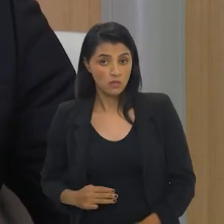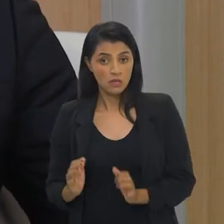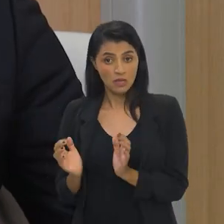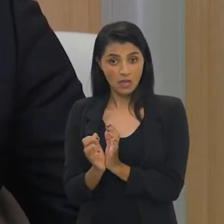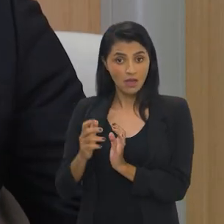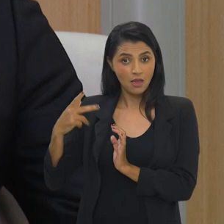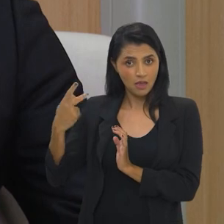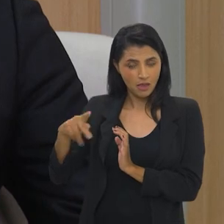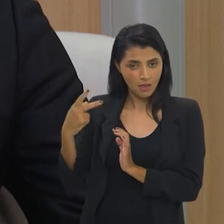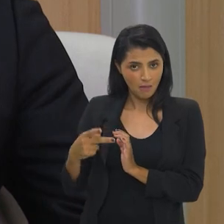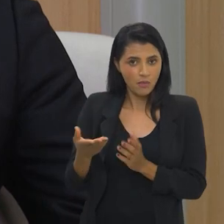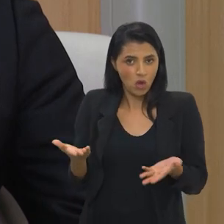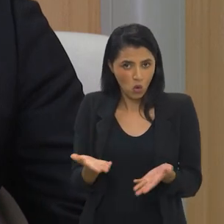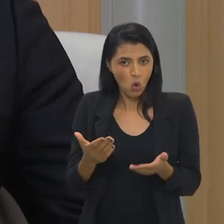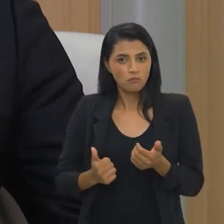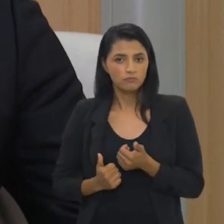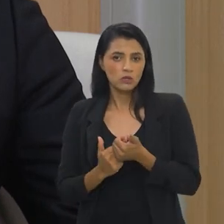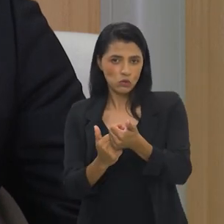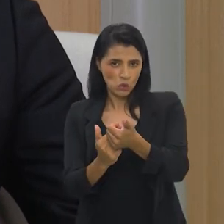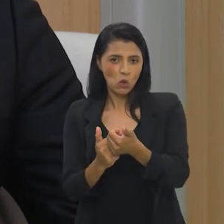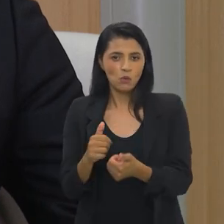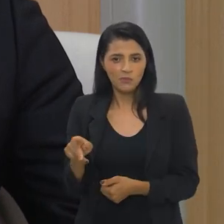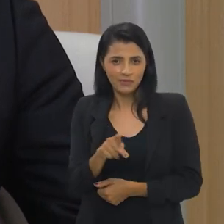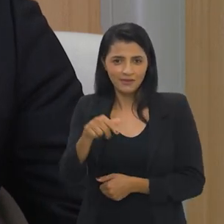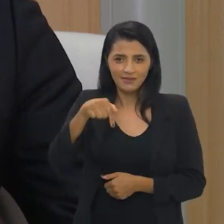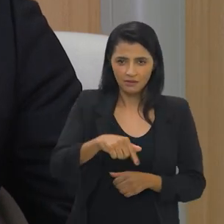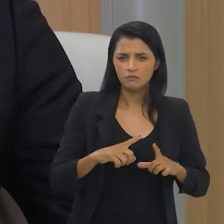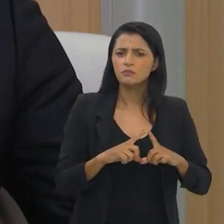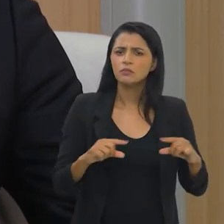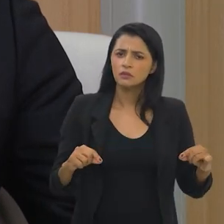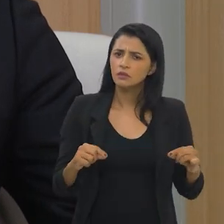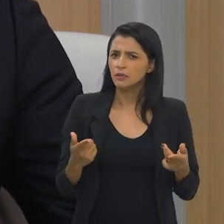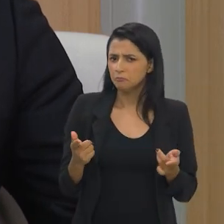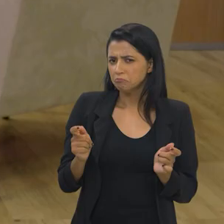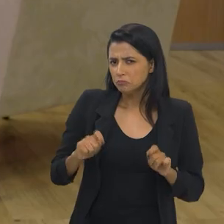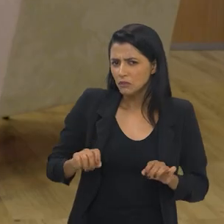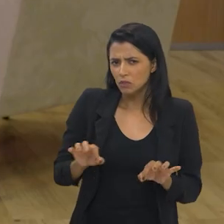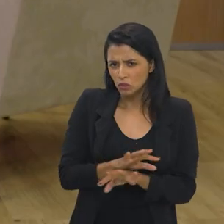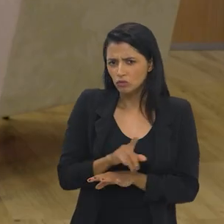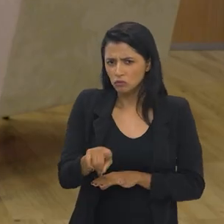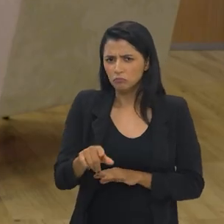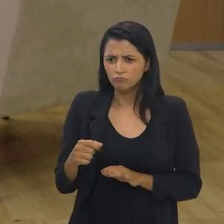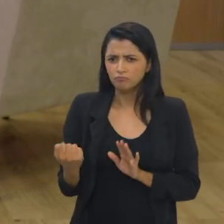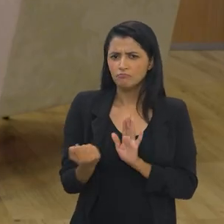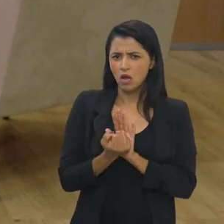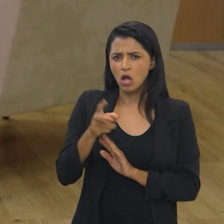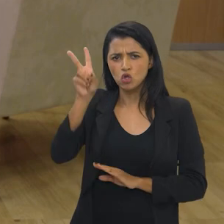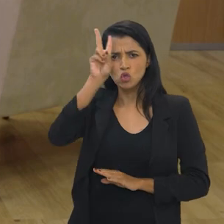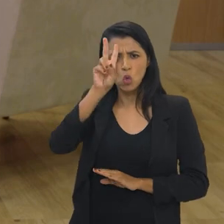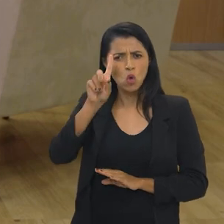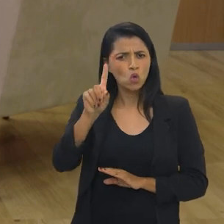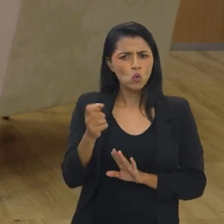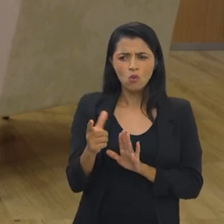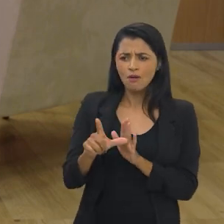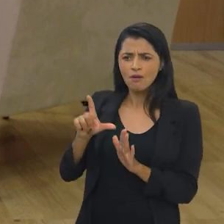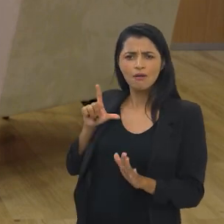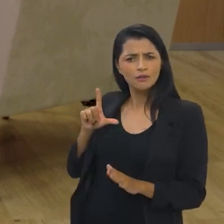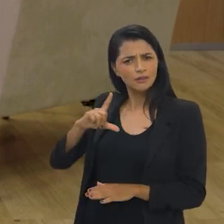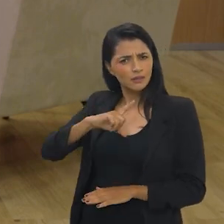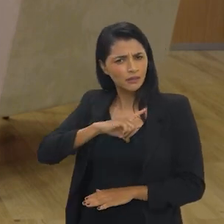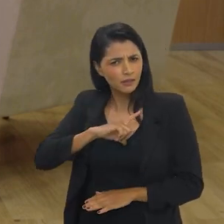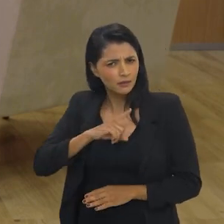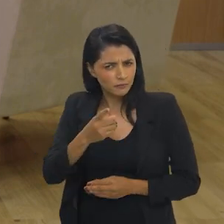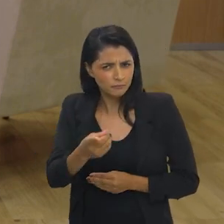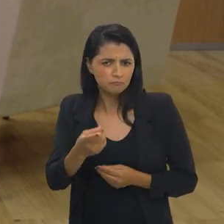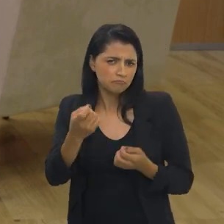na equipe que assessora o presidente diariamente aqui em Brasília por si só já é um fato histórico nunca houve isso